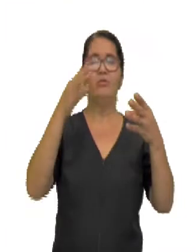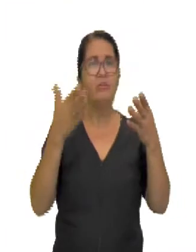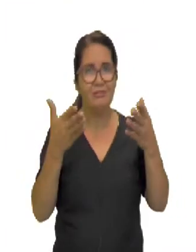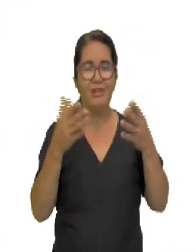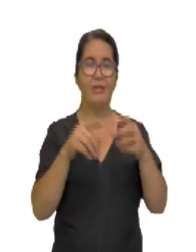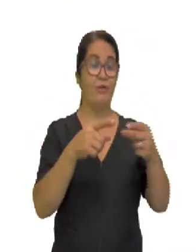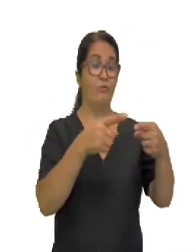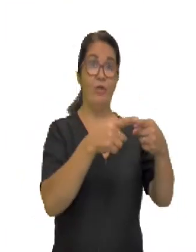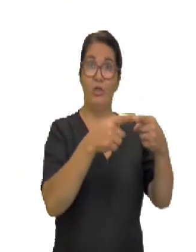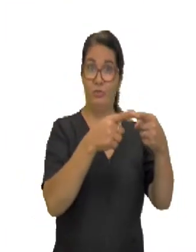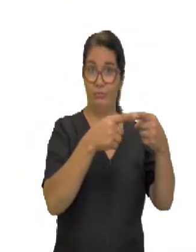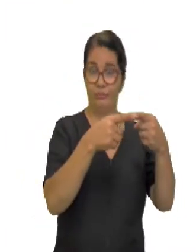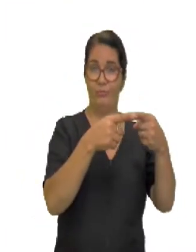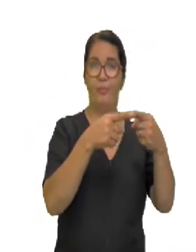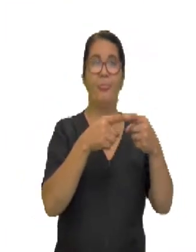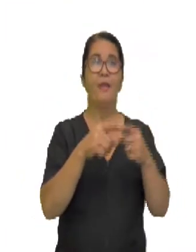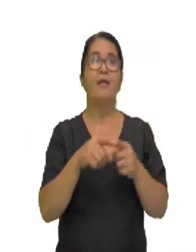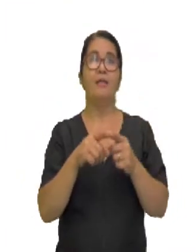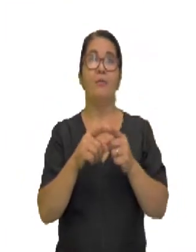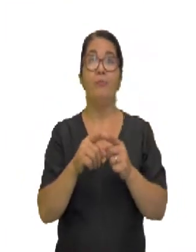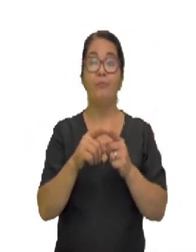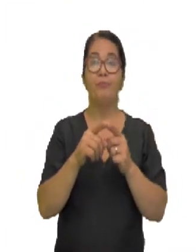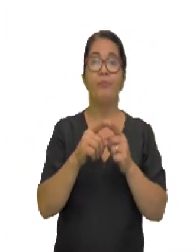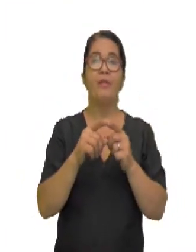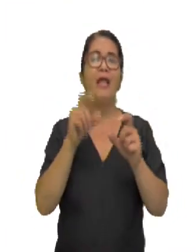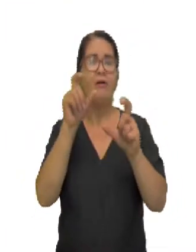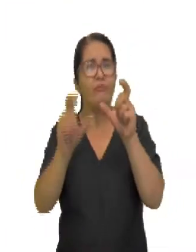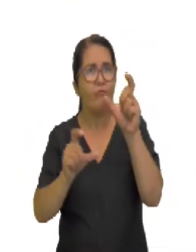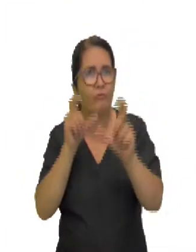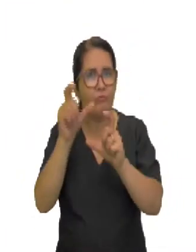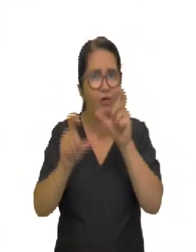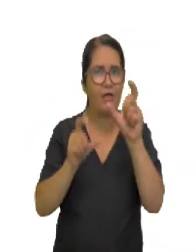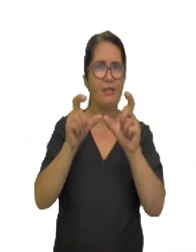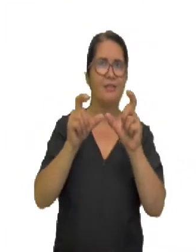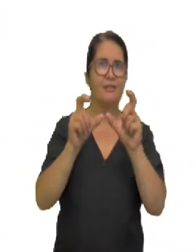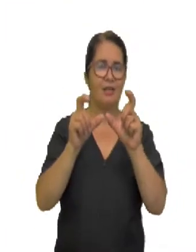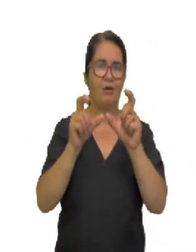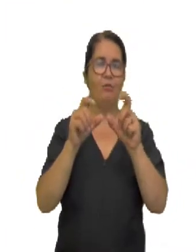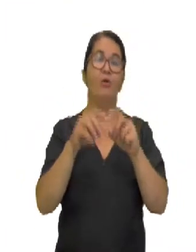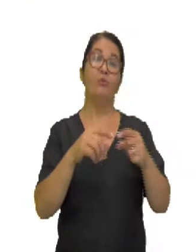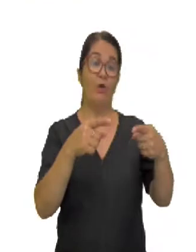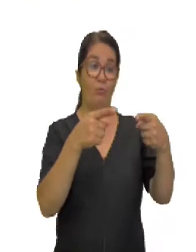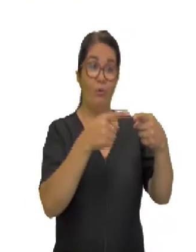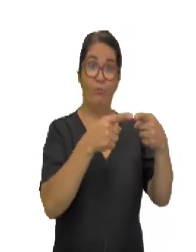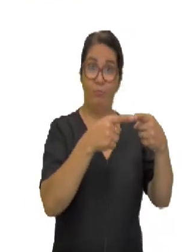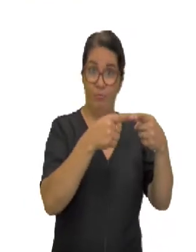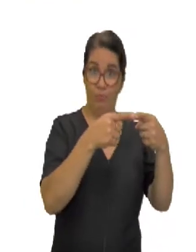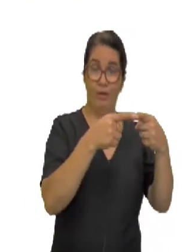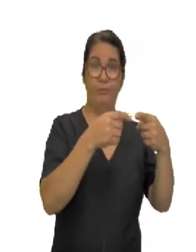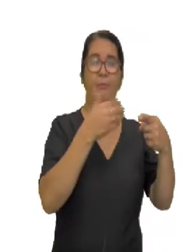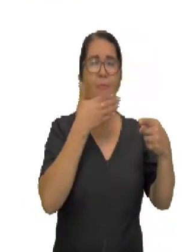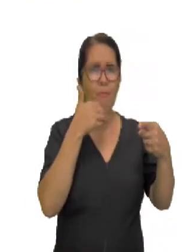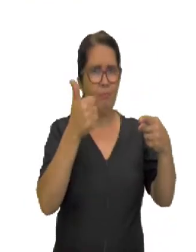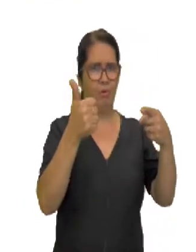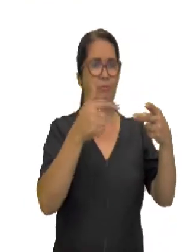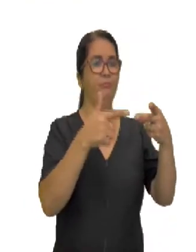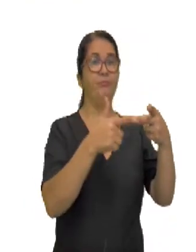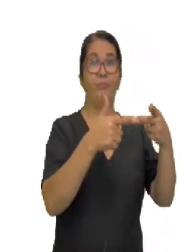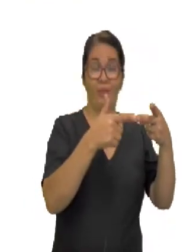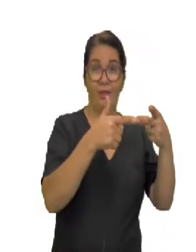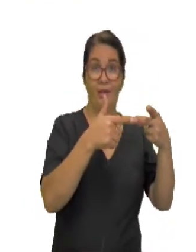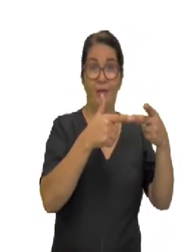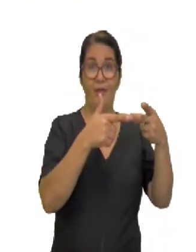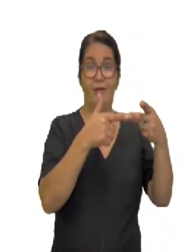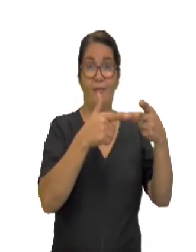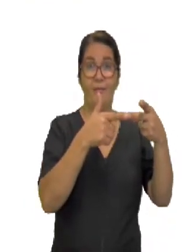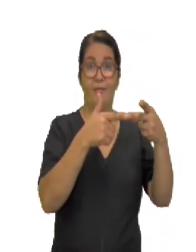formas. No grau superioridade, eu vou dizer que bom é melhor, que mal é pior, que grande